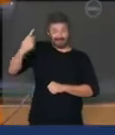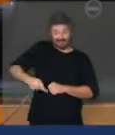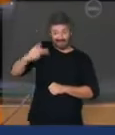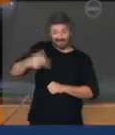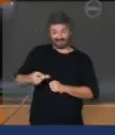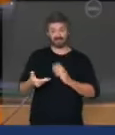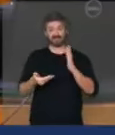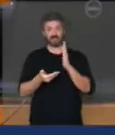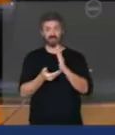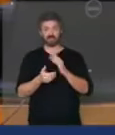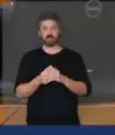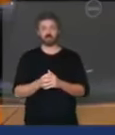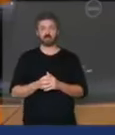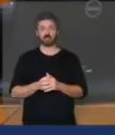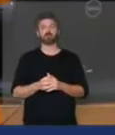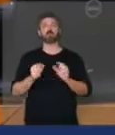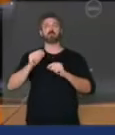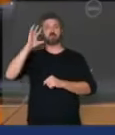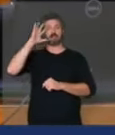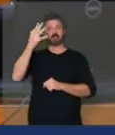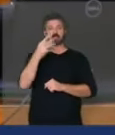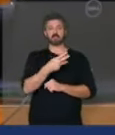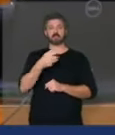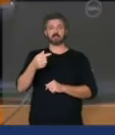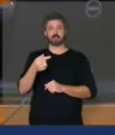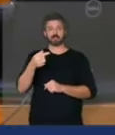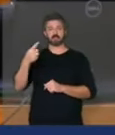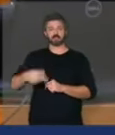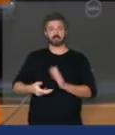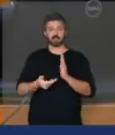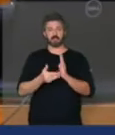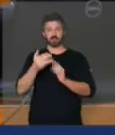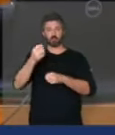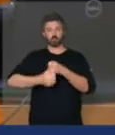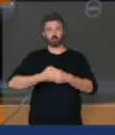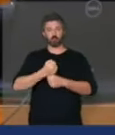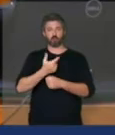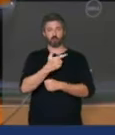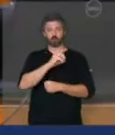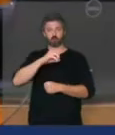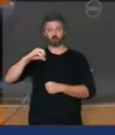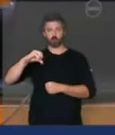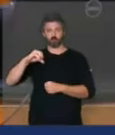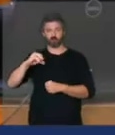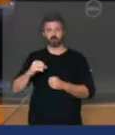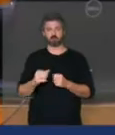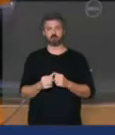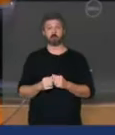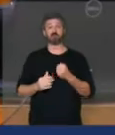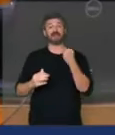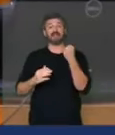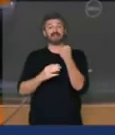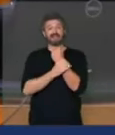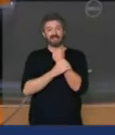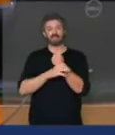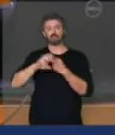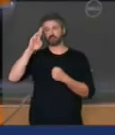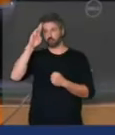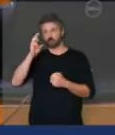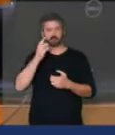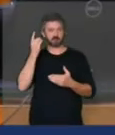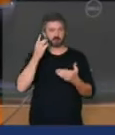Deputados e do ato da mesa número 37, de 2009. De forma a garantir, senhoras e